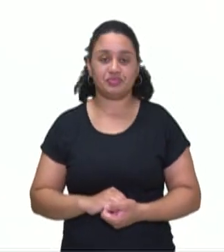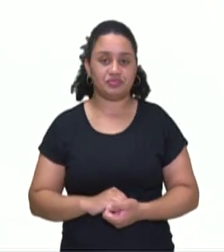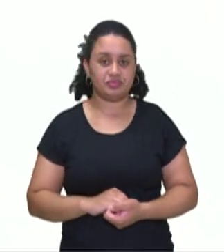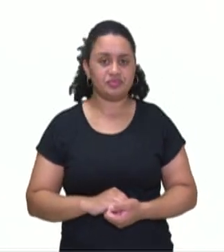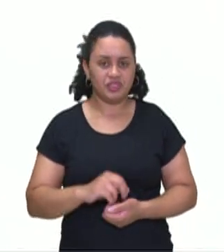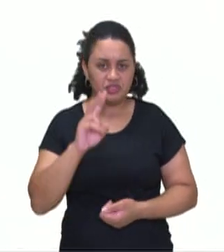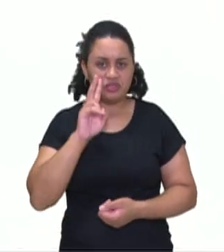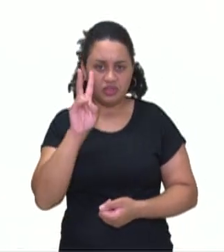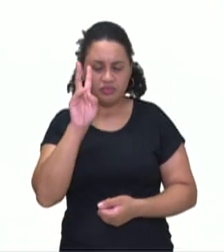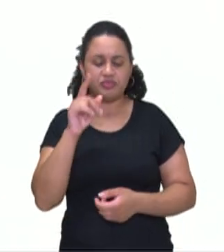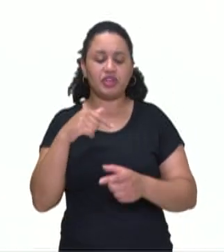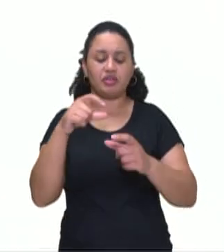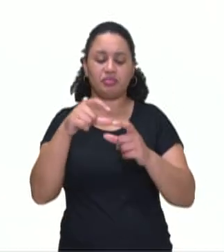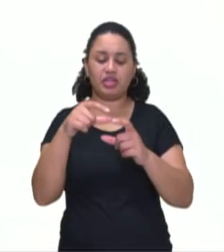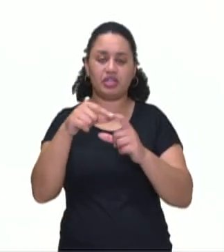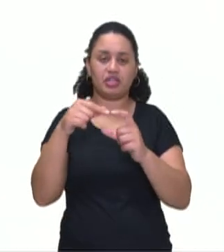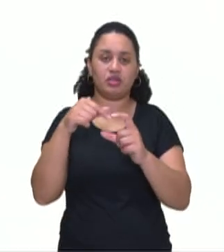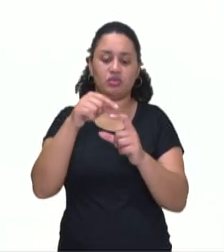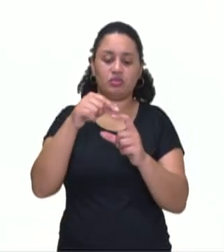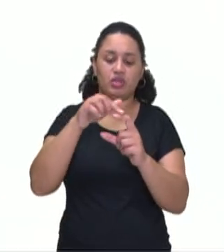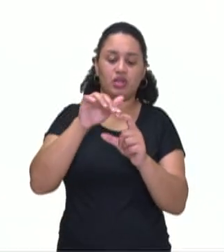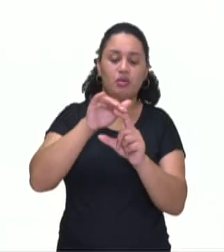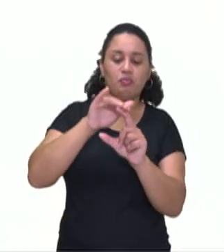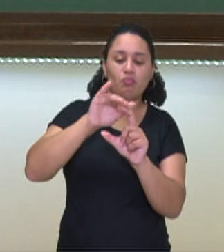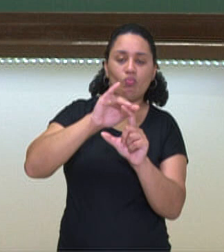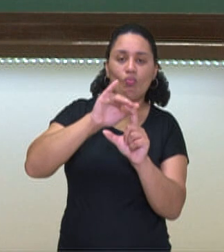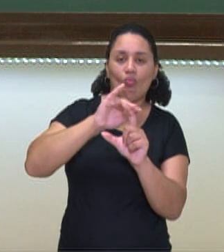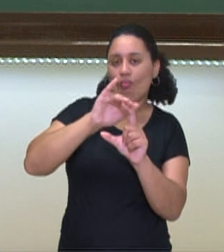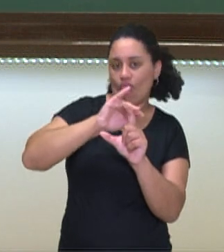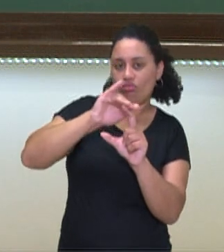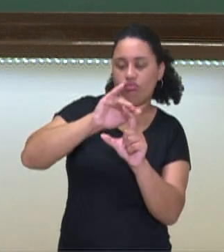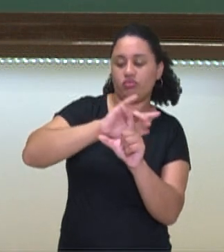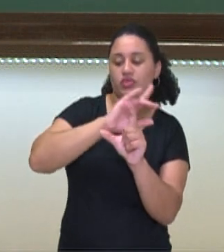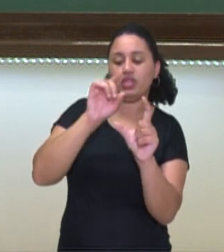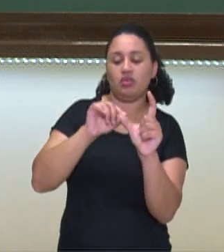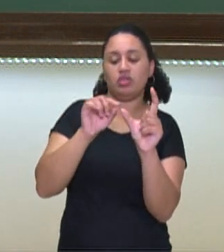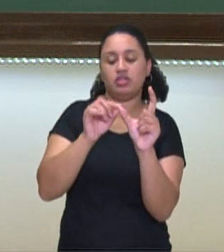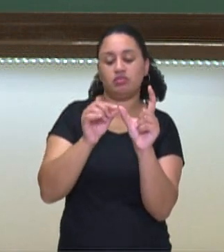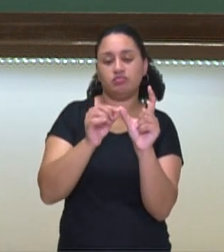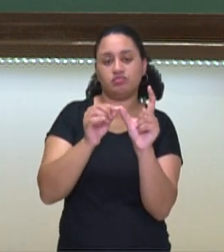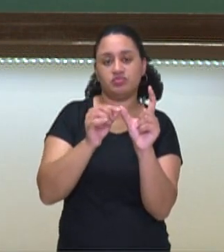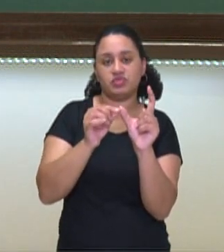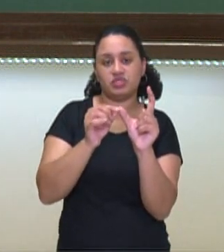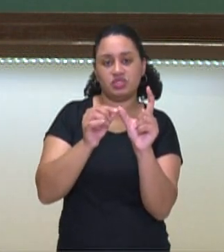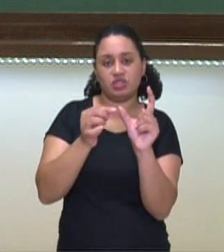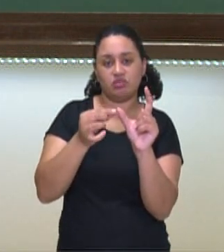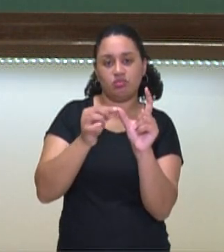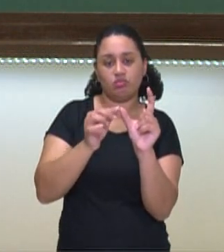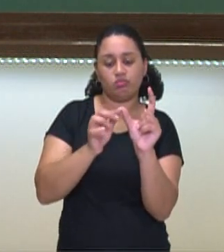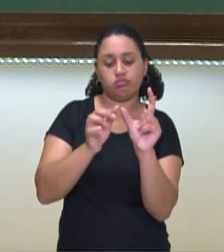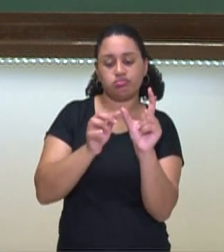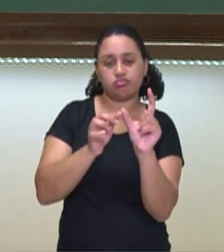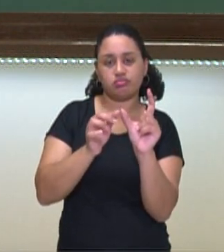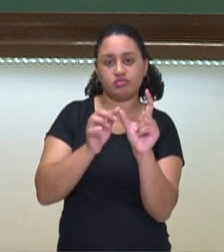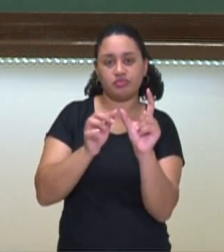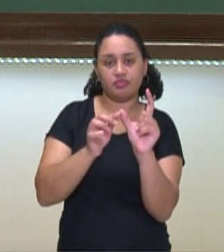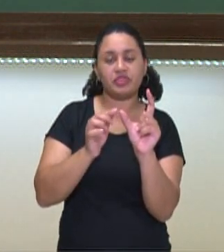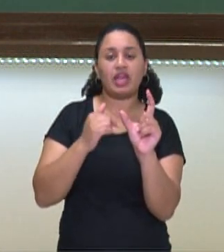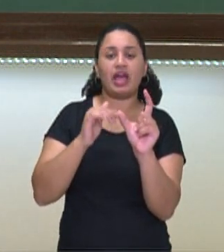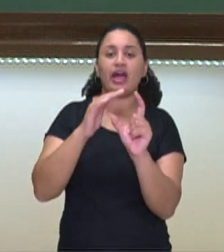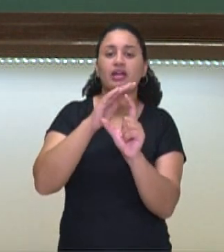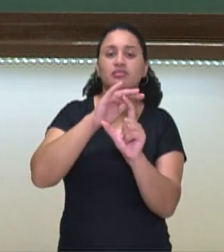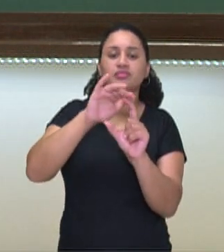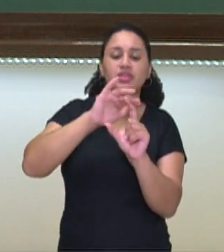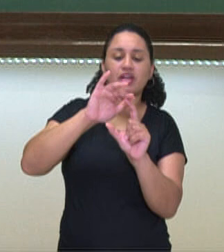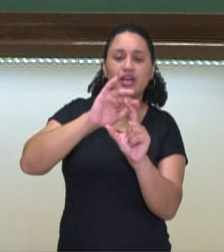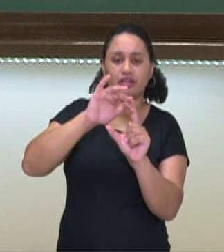duas extremidades. Uma extremidade mais rasa, né? E a outra extremidade tem uma saliência. Aquela parte